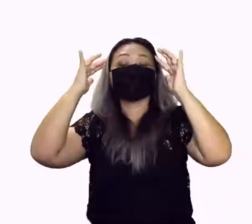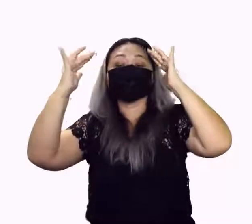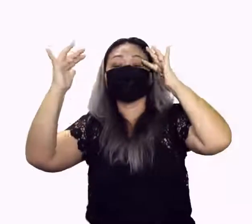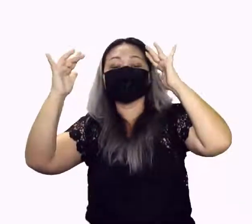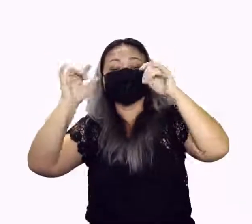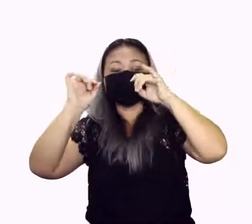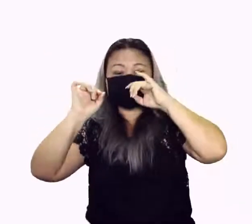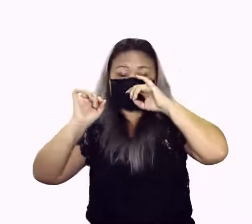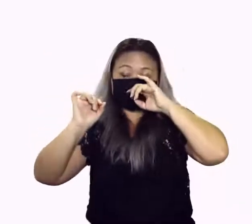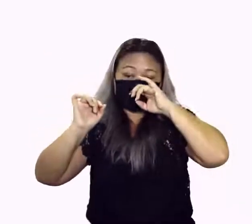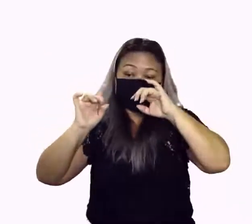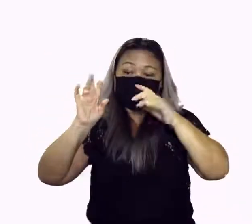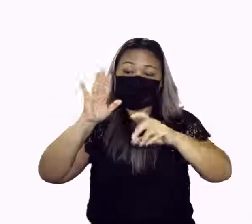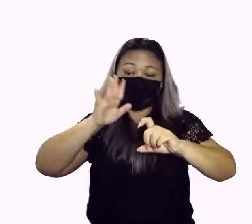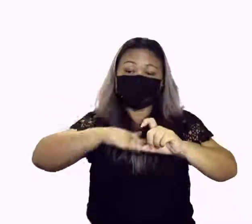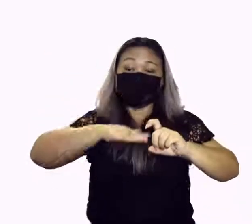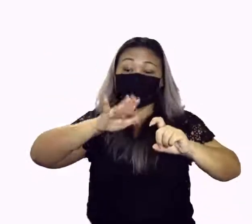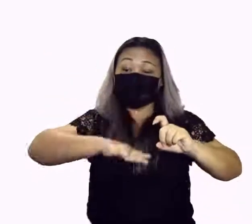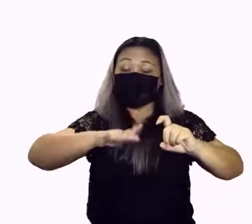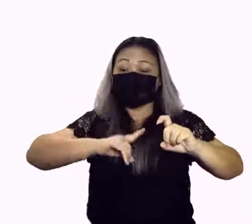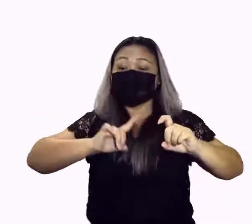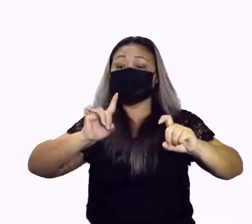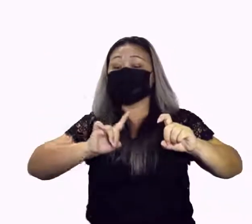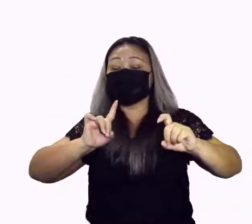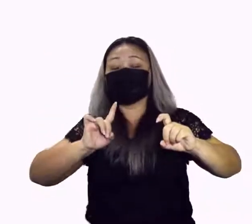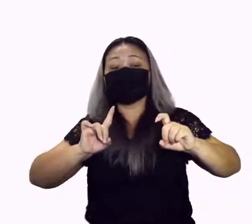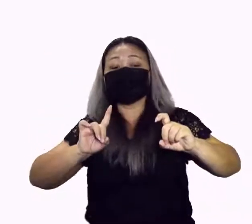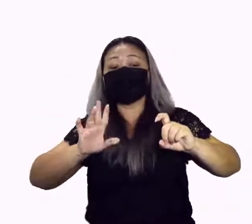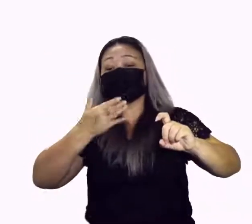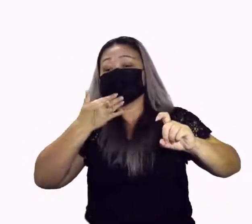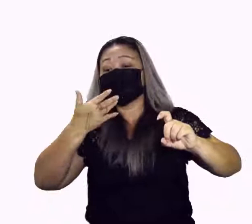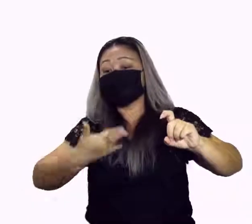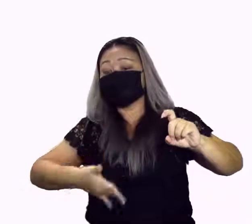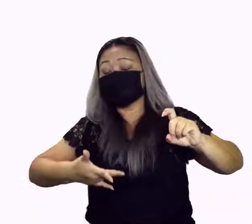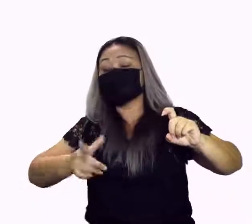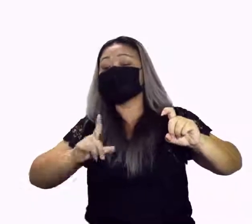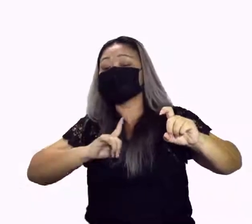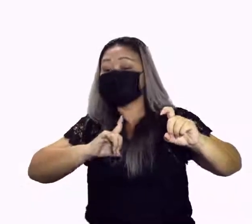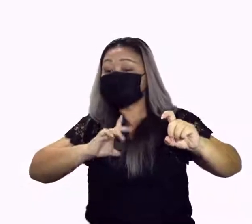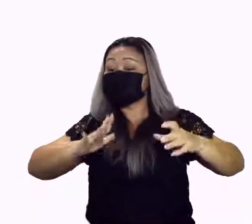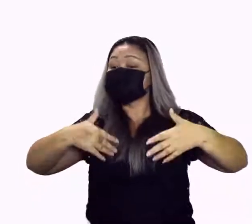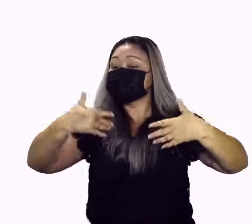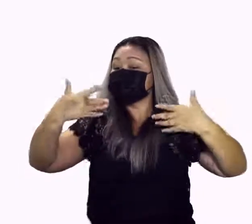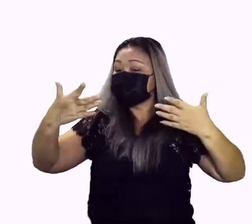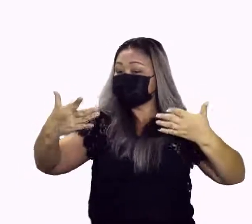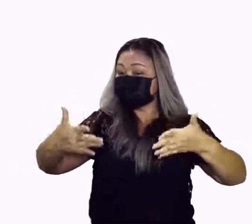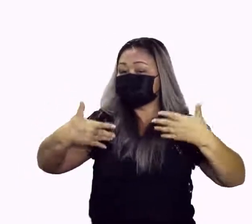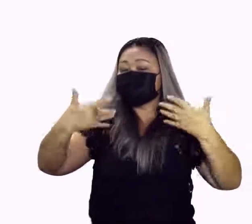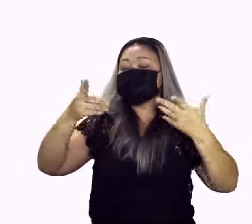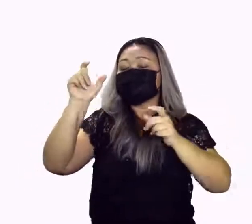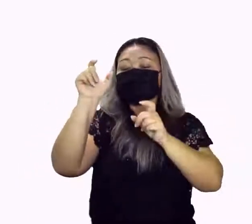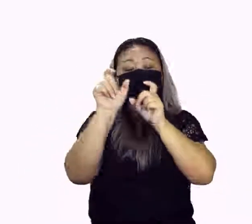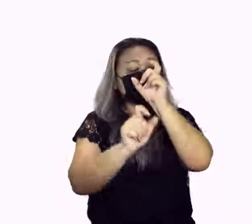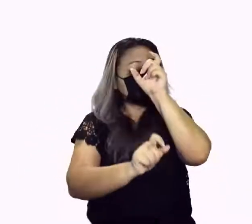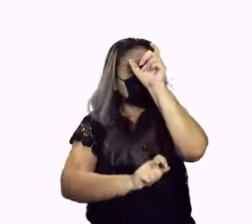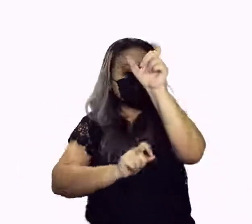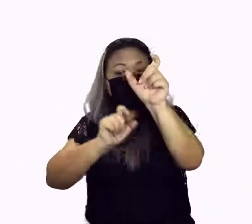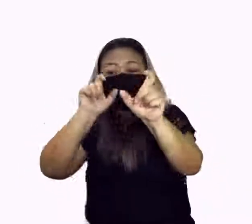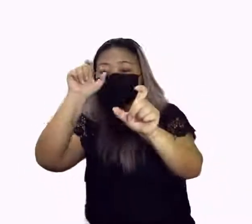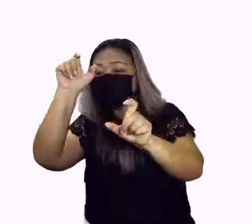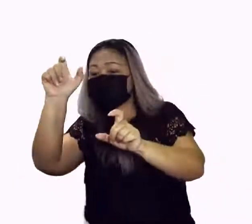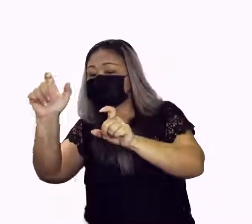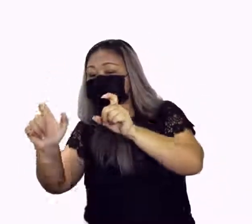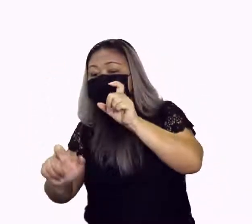Fantasioso, claro, o mito tem que ser fantasioso, é uma característica. Alegórico, tem que ter alegoria, tá? Os personagens, viu